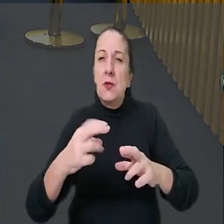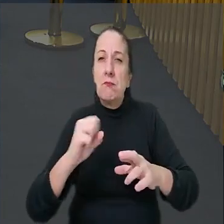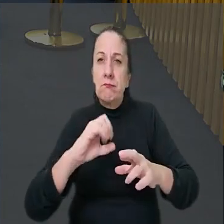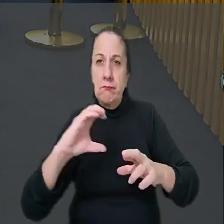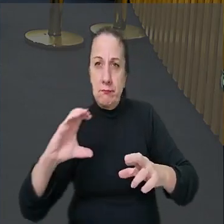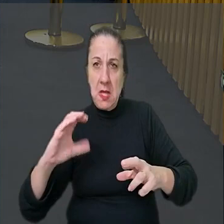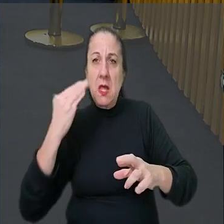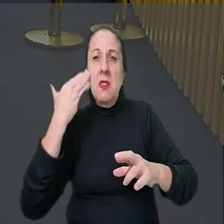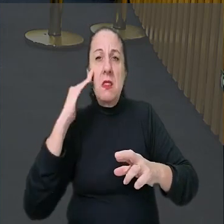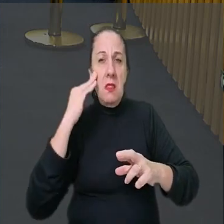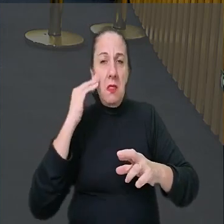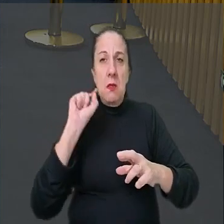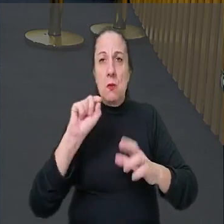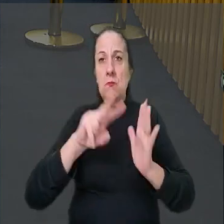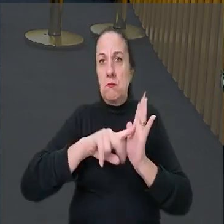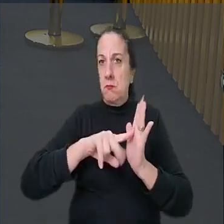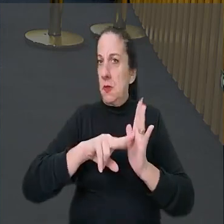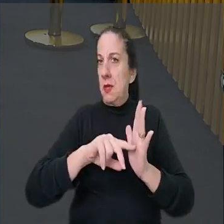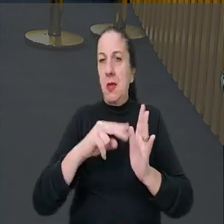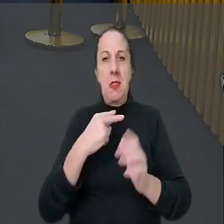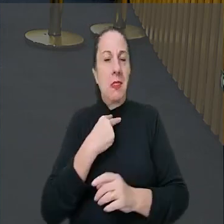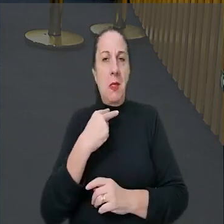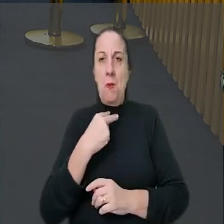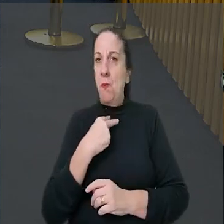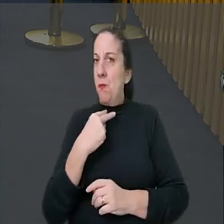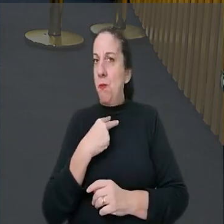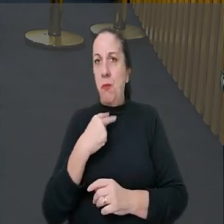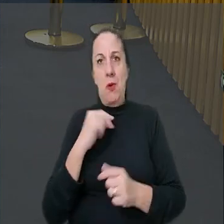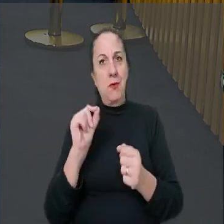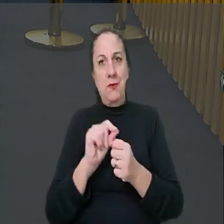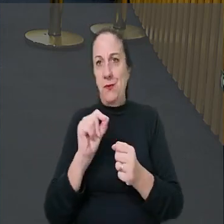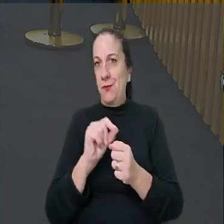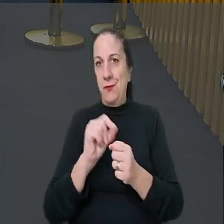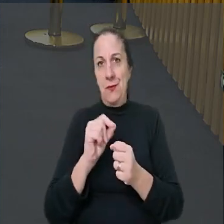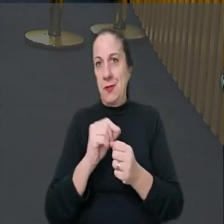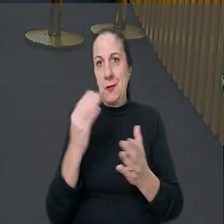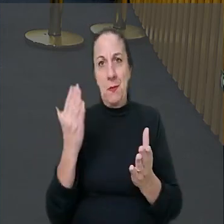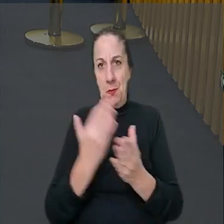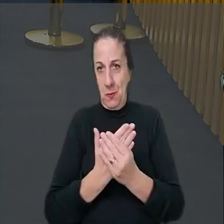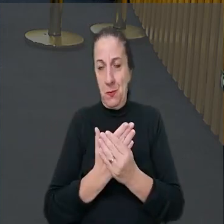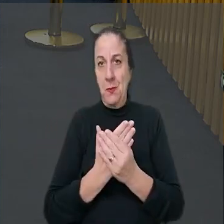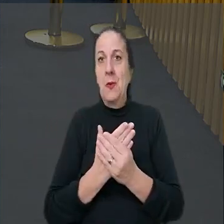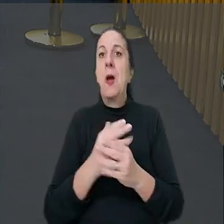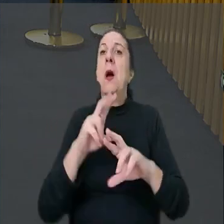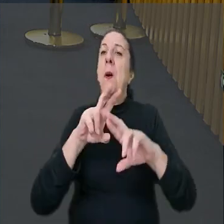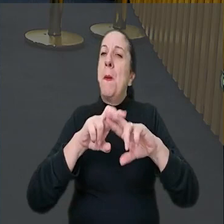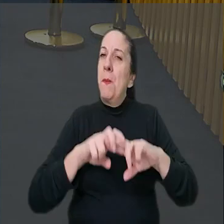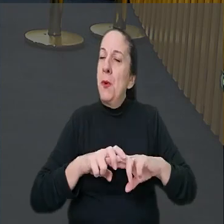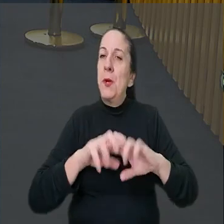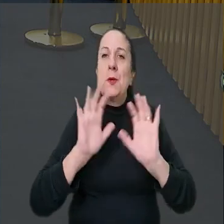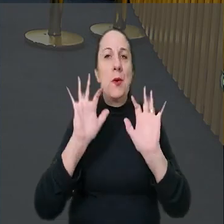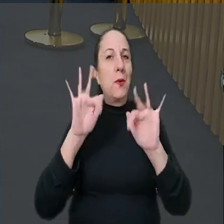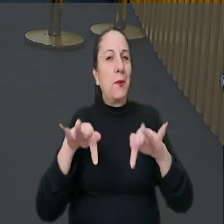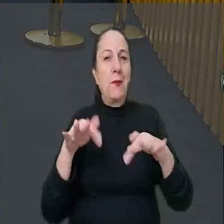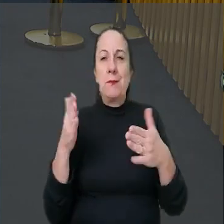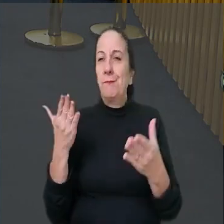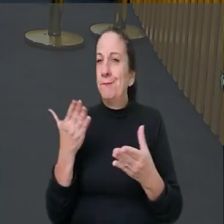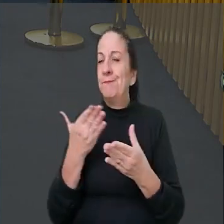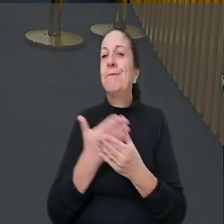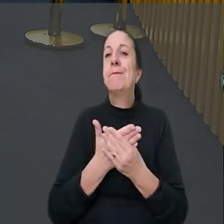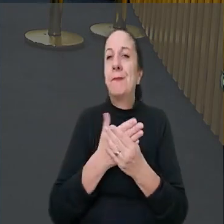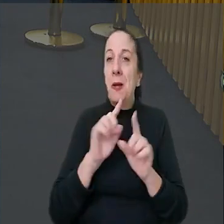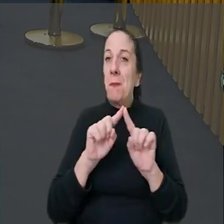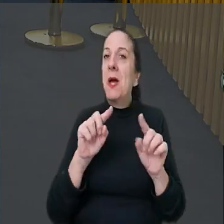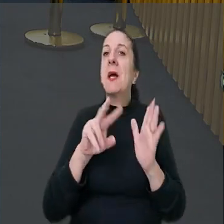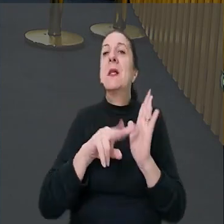Região em Santa Catarina entenderam que o sindicato não poderia ajuizar a ação. Por isso, foi determinada a extinção do